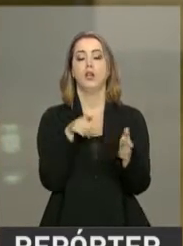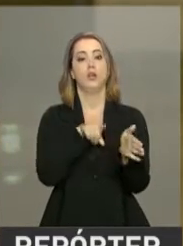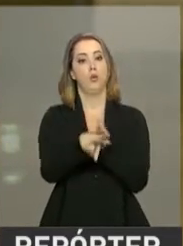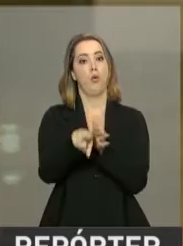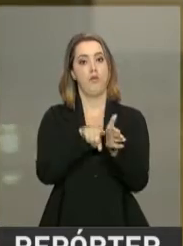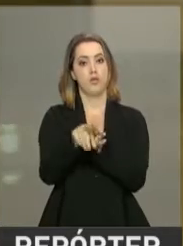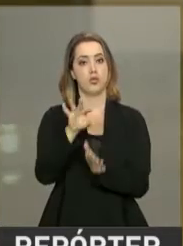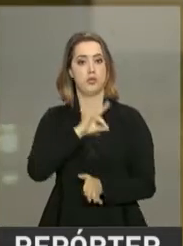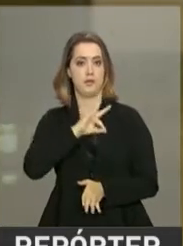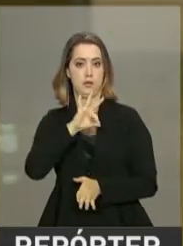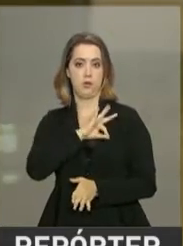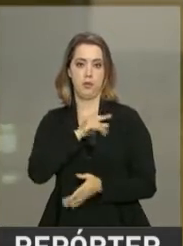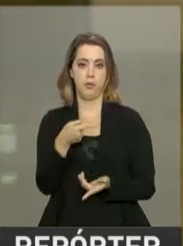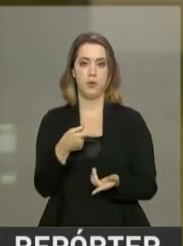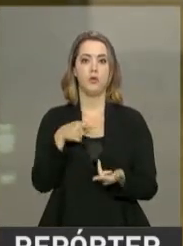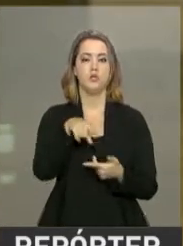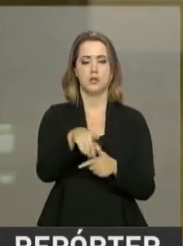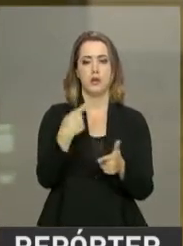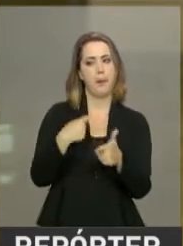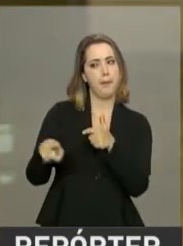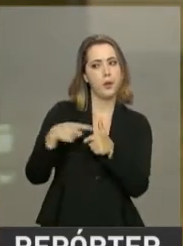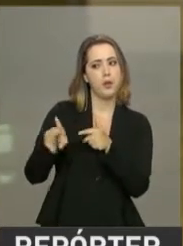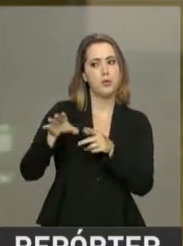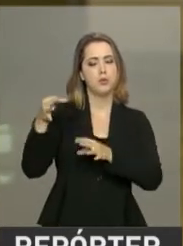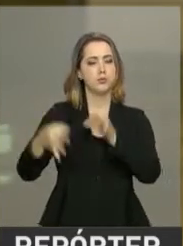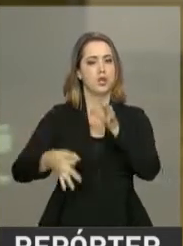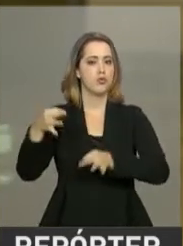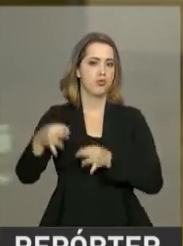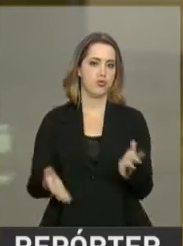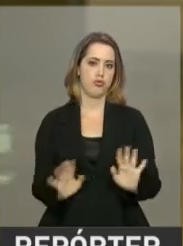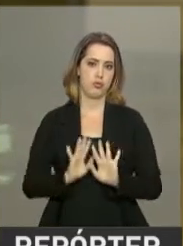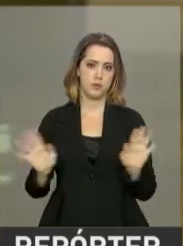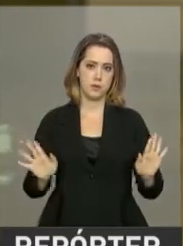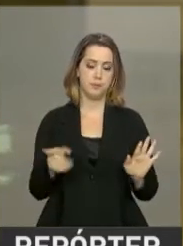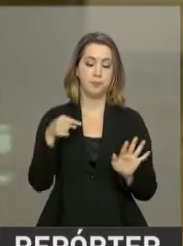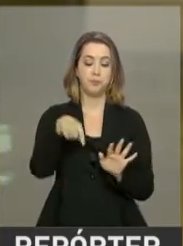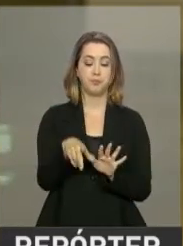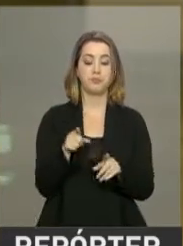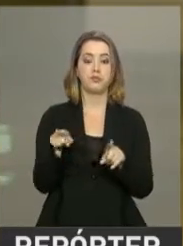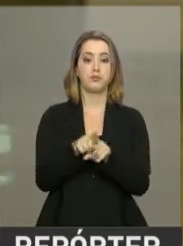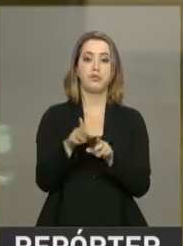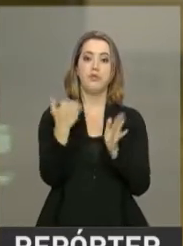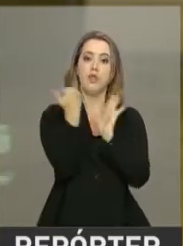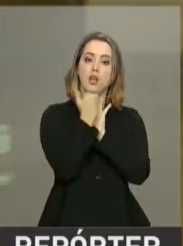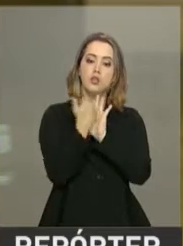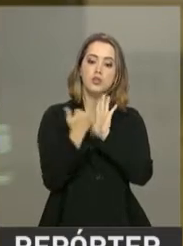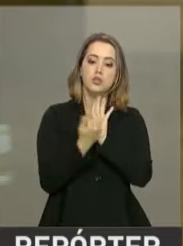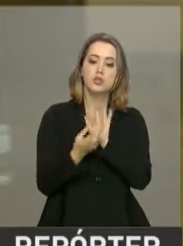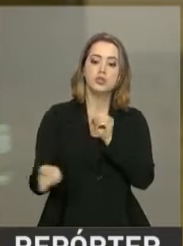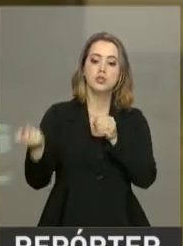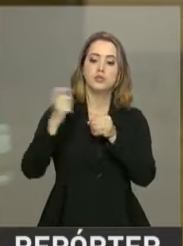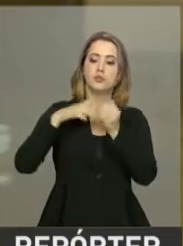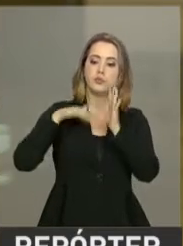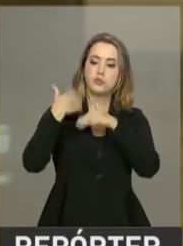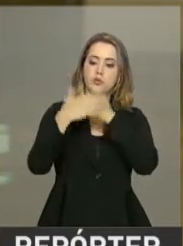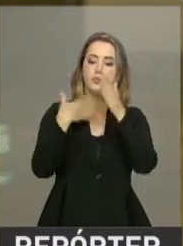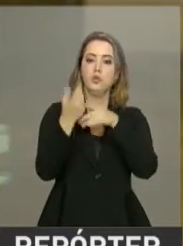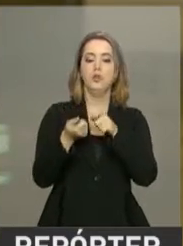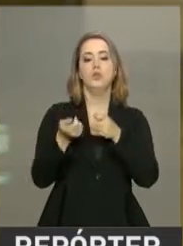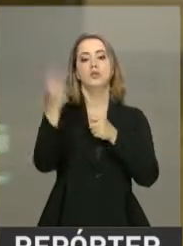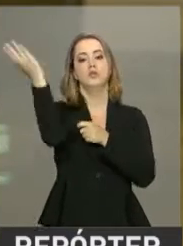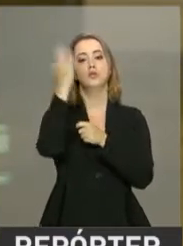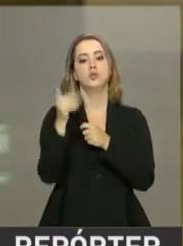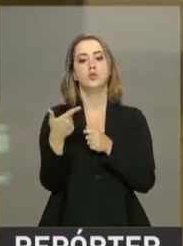é assunto da justiça eo executivo não vai interferir para o presidente a agenda política de reconstrução do brasil não se